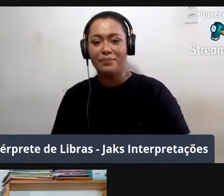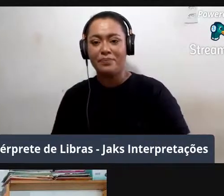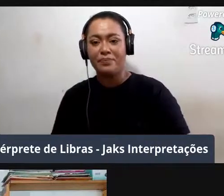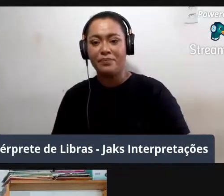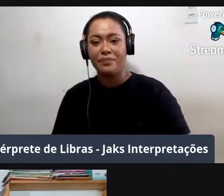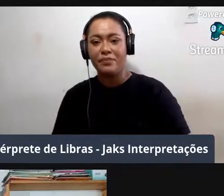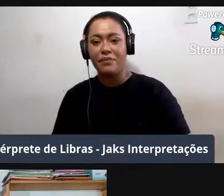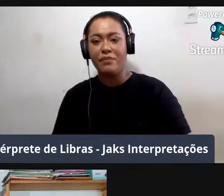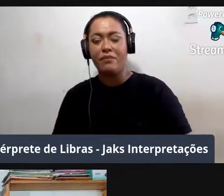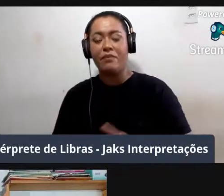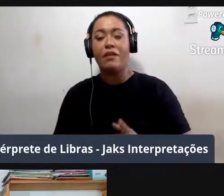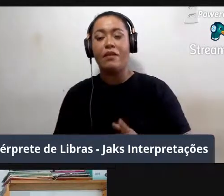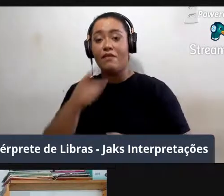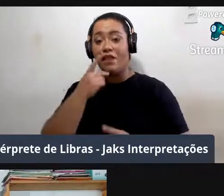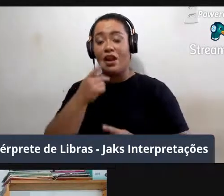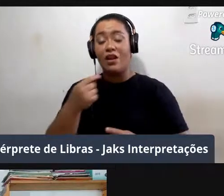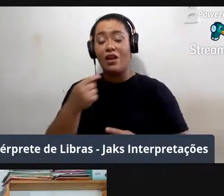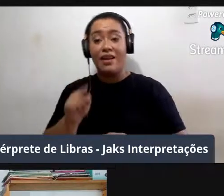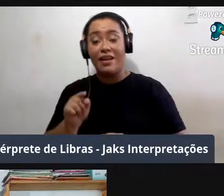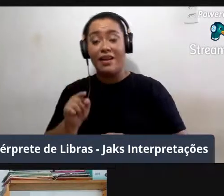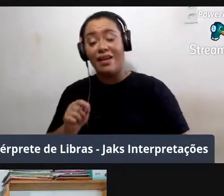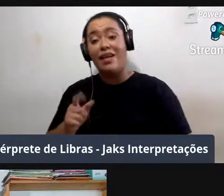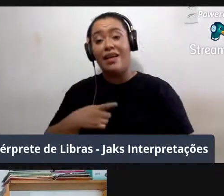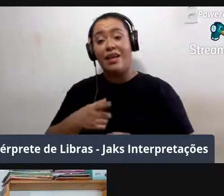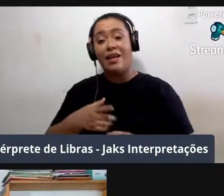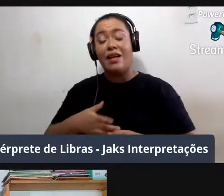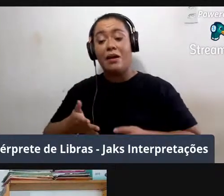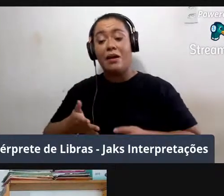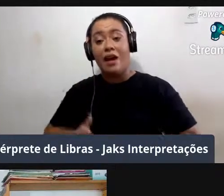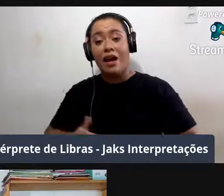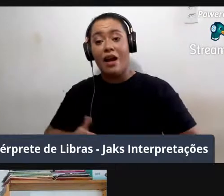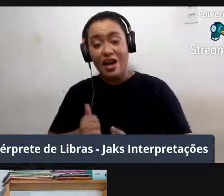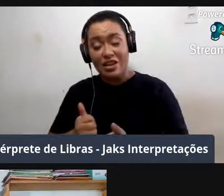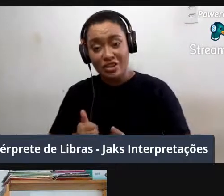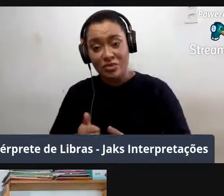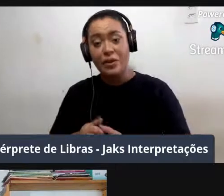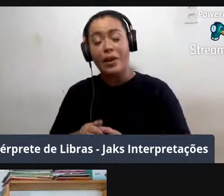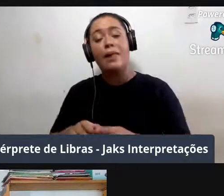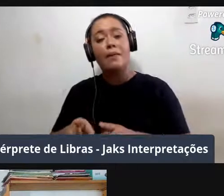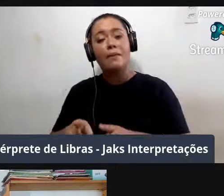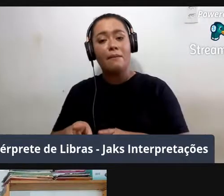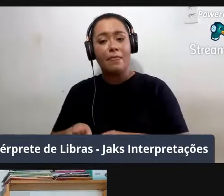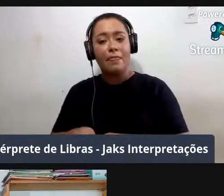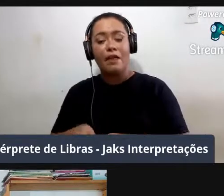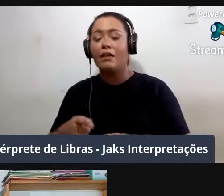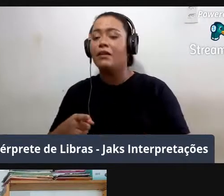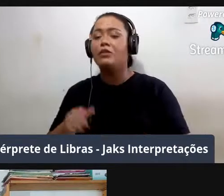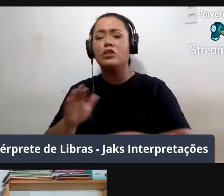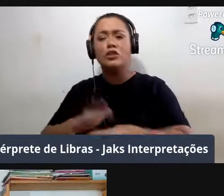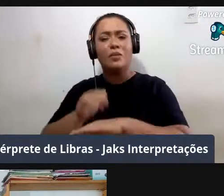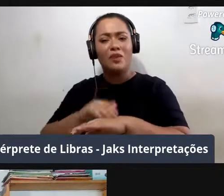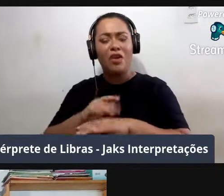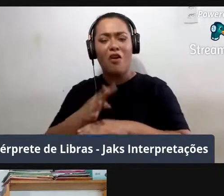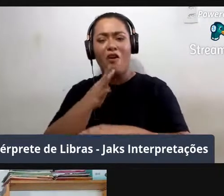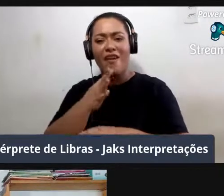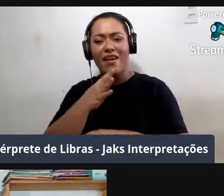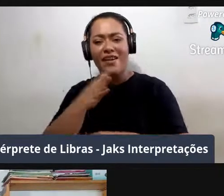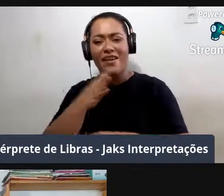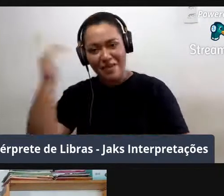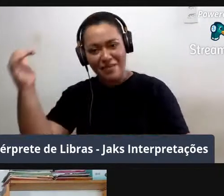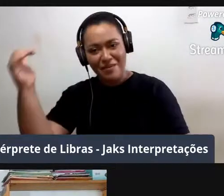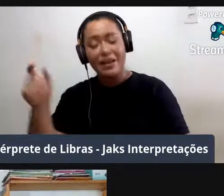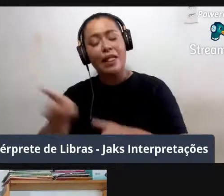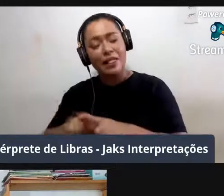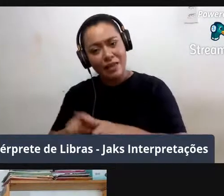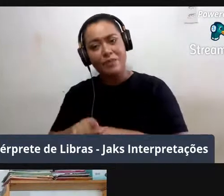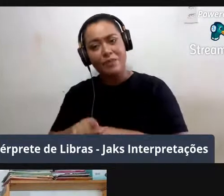a parteira super acionada por aí, para tudo no mundo, ainda é quem está dando as vacinas no